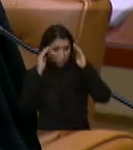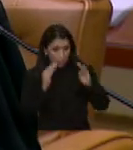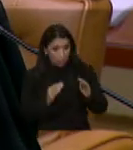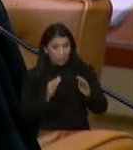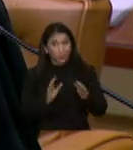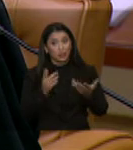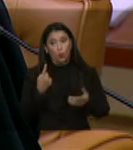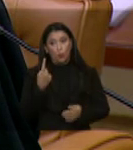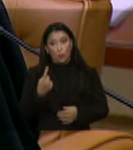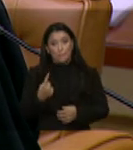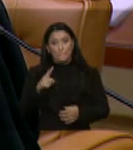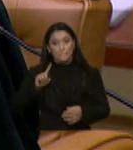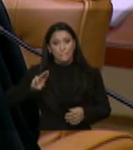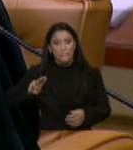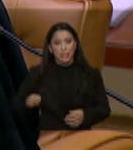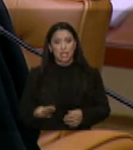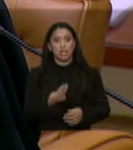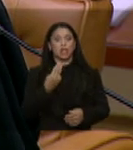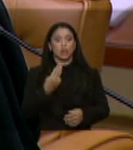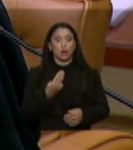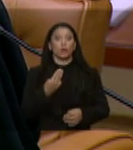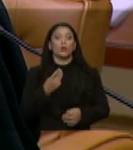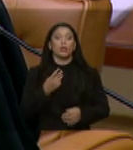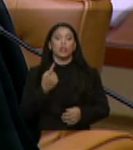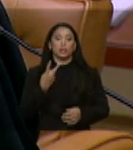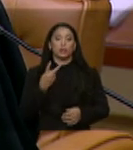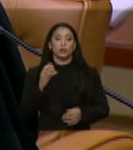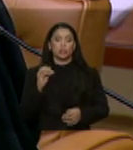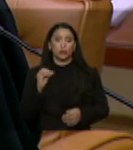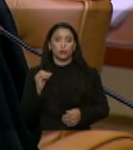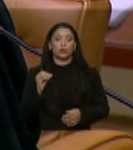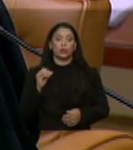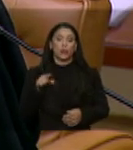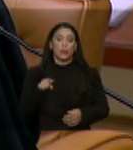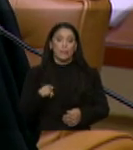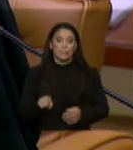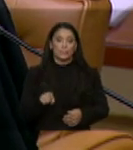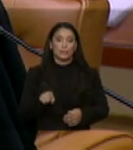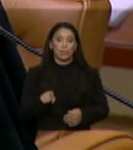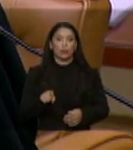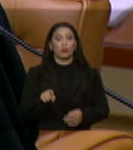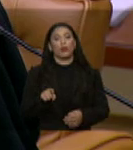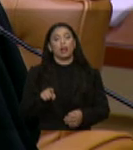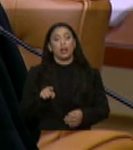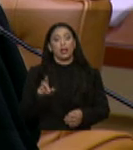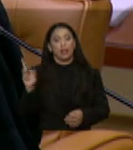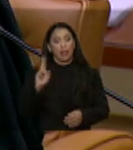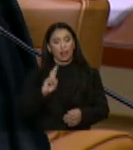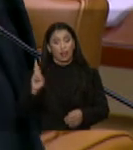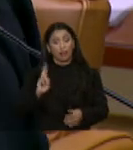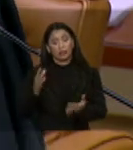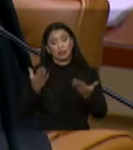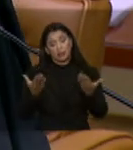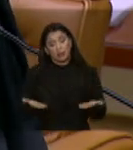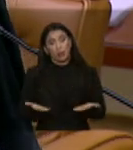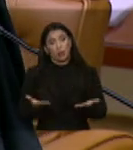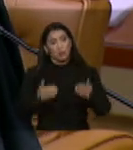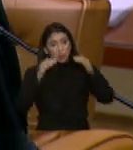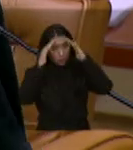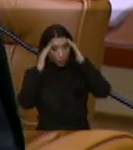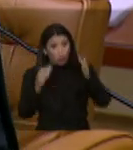a multa de 1 milhão e 200 mil reais e imediatamente telegram depositou e agora recorreu ou seja se